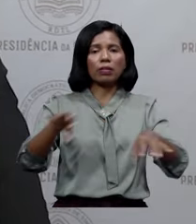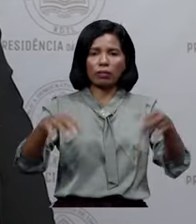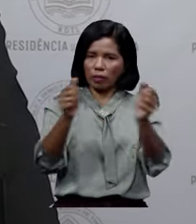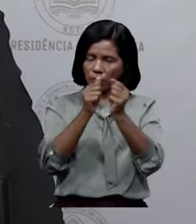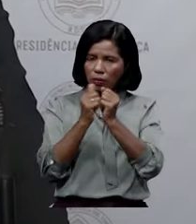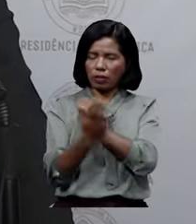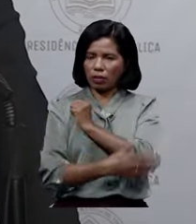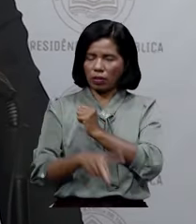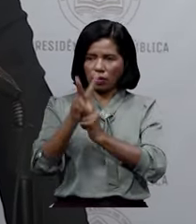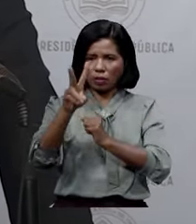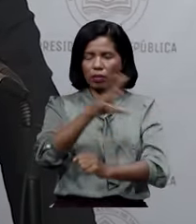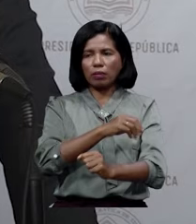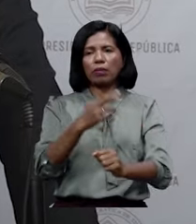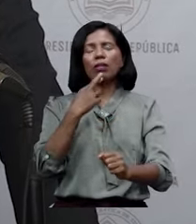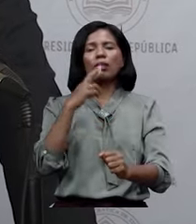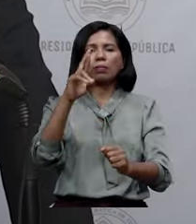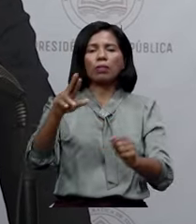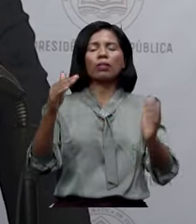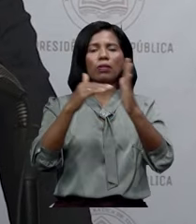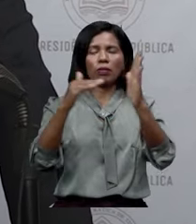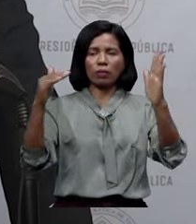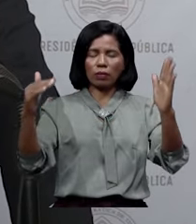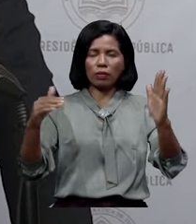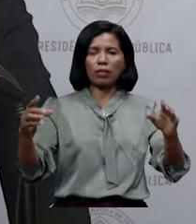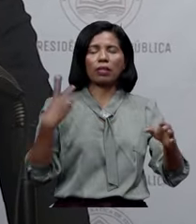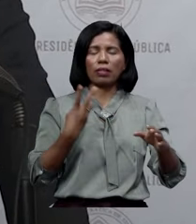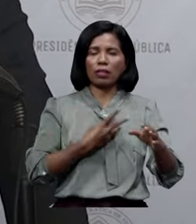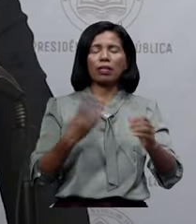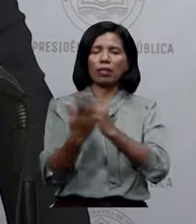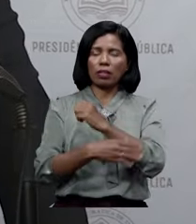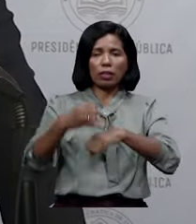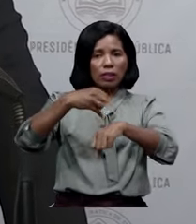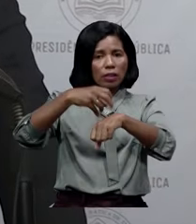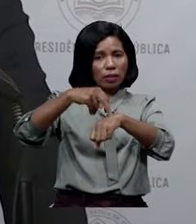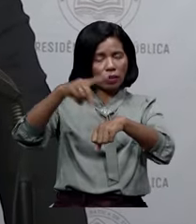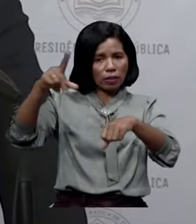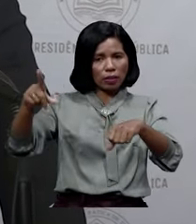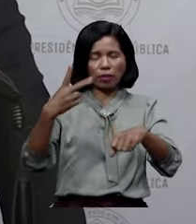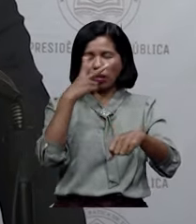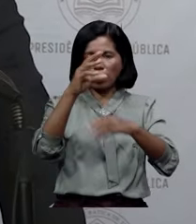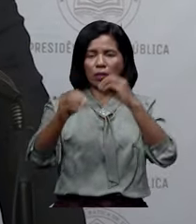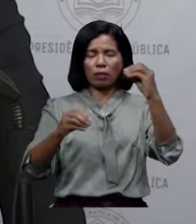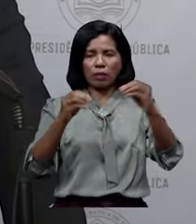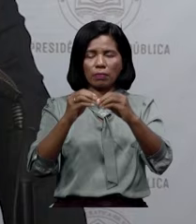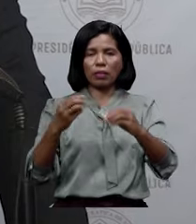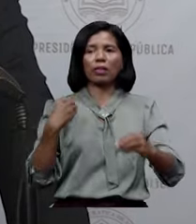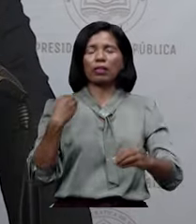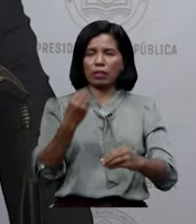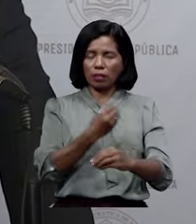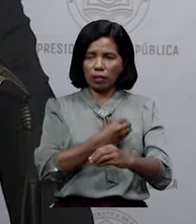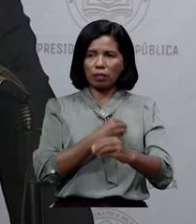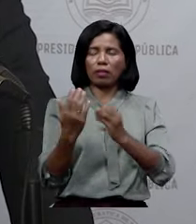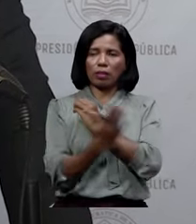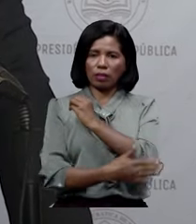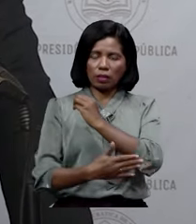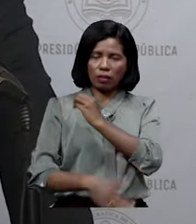bem como respostas contra questões regionais e internacionais, levando em conta a elevação da nossa relação